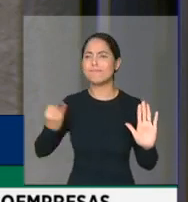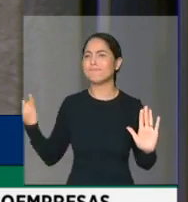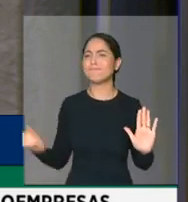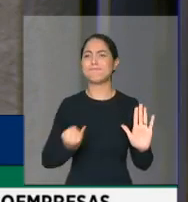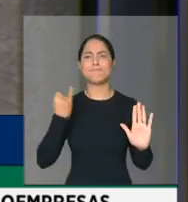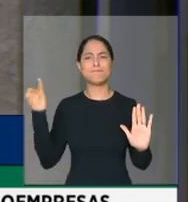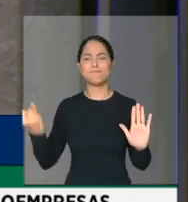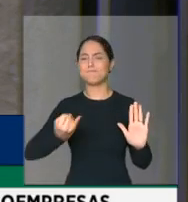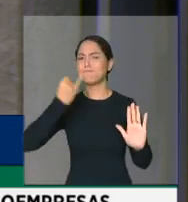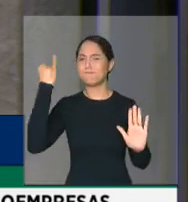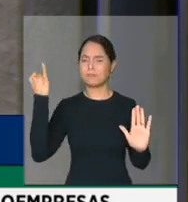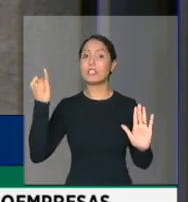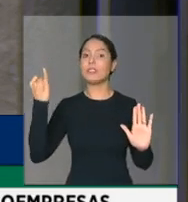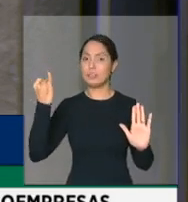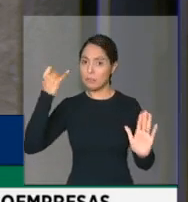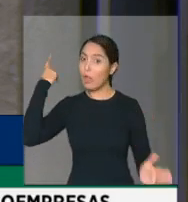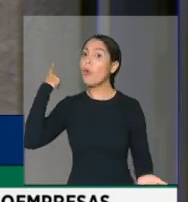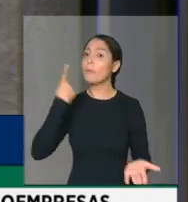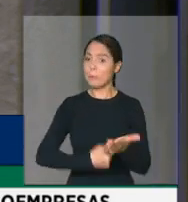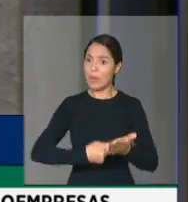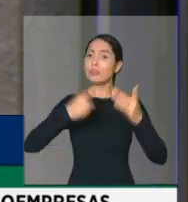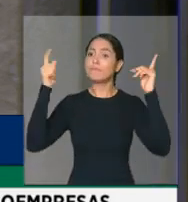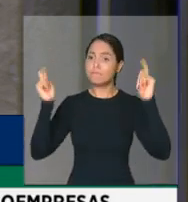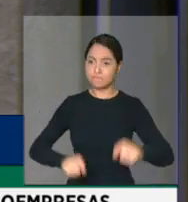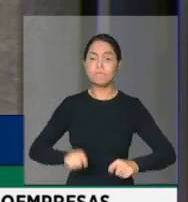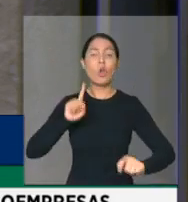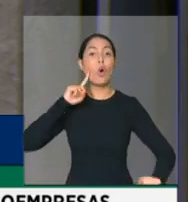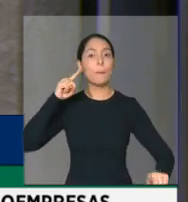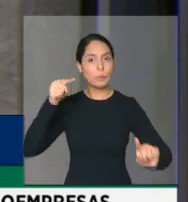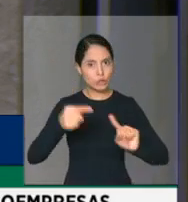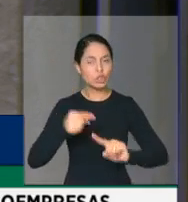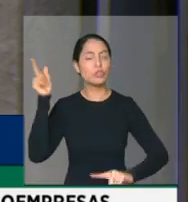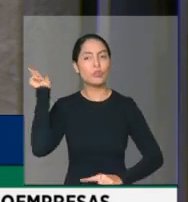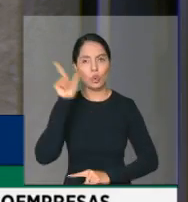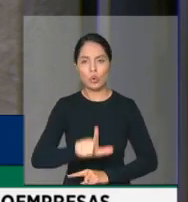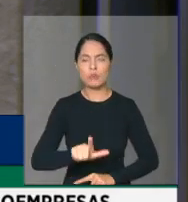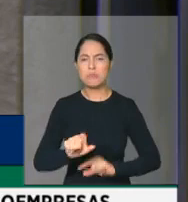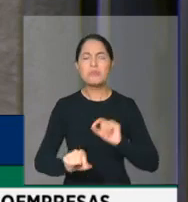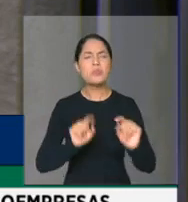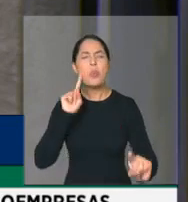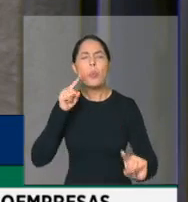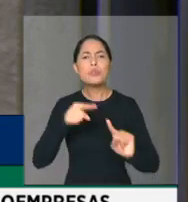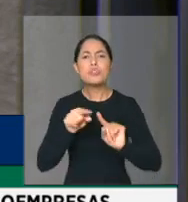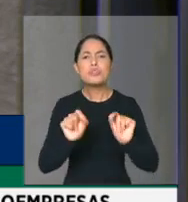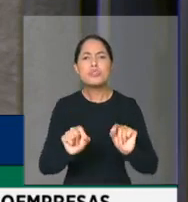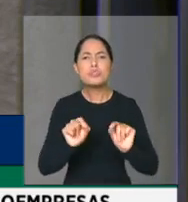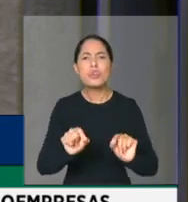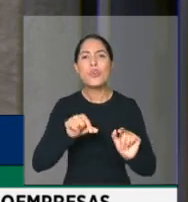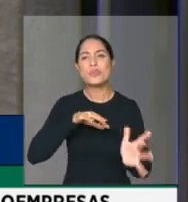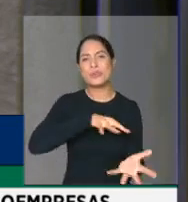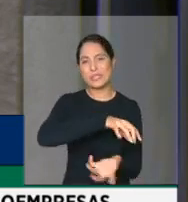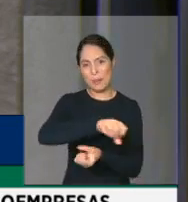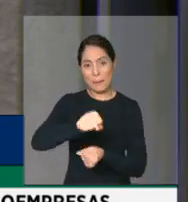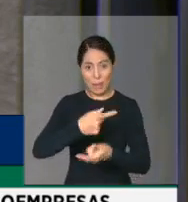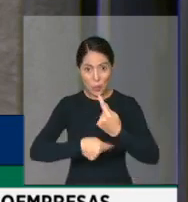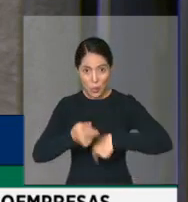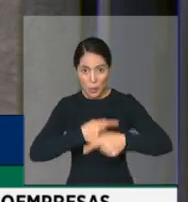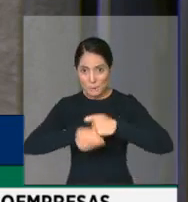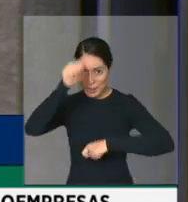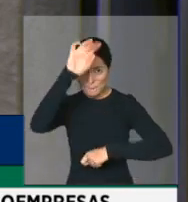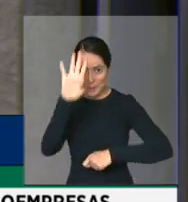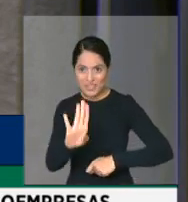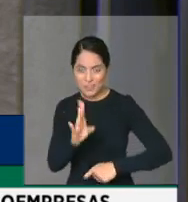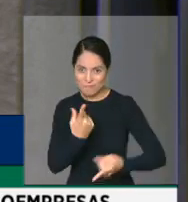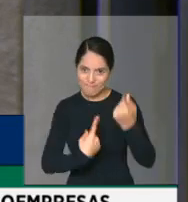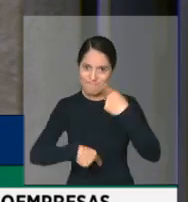o cumprimento de seu objetivo, que é a sustentabilidade da economia brasileira, nesses